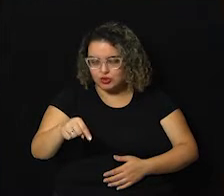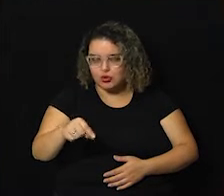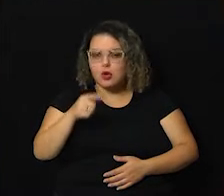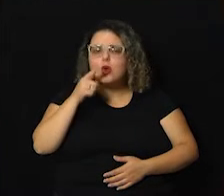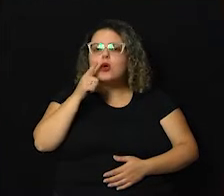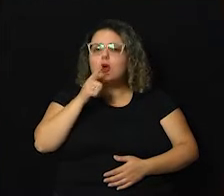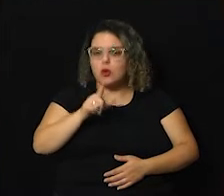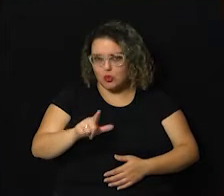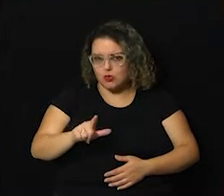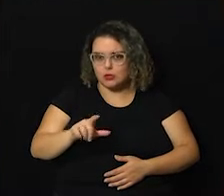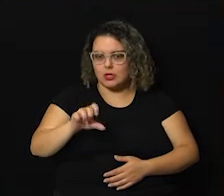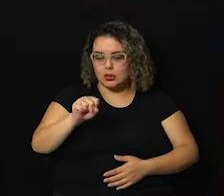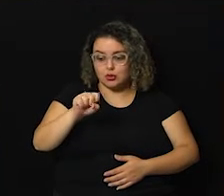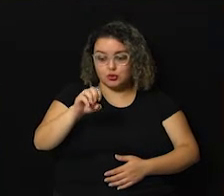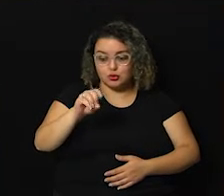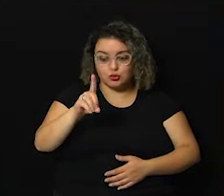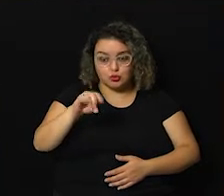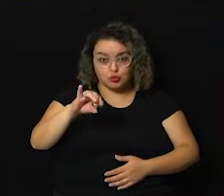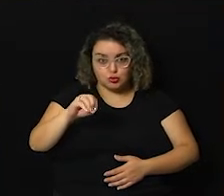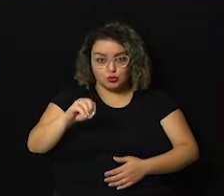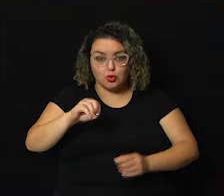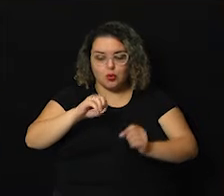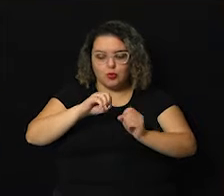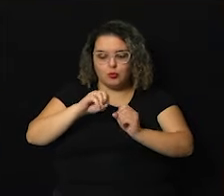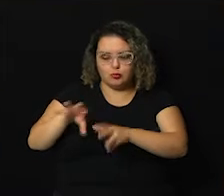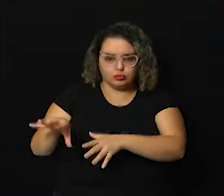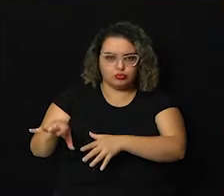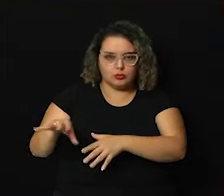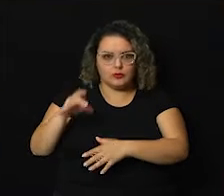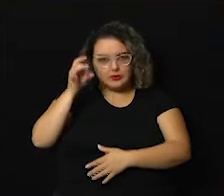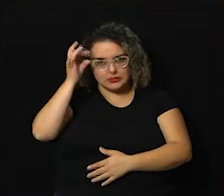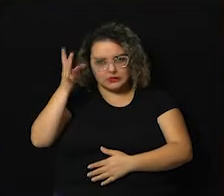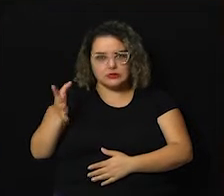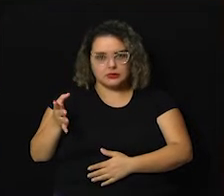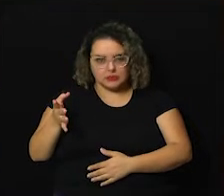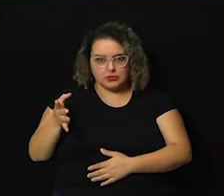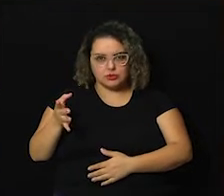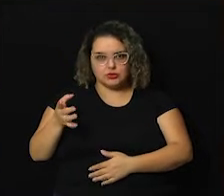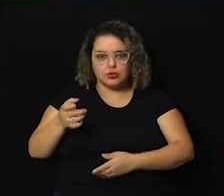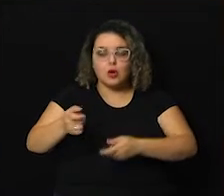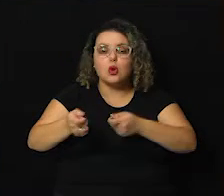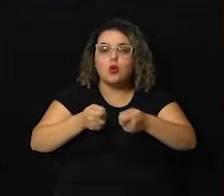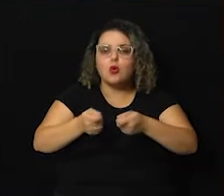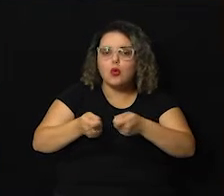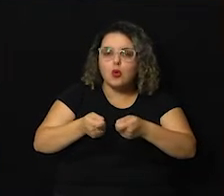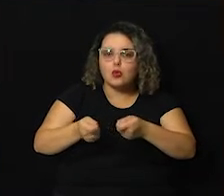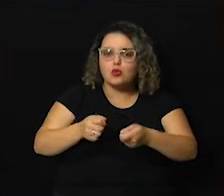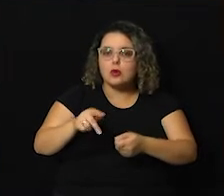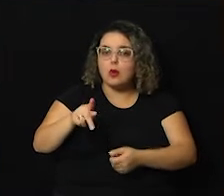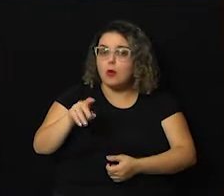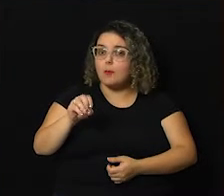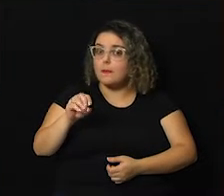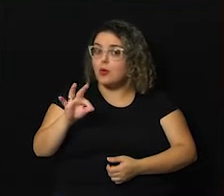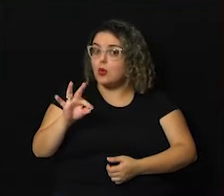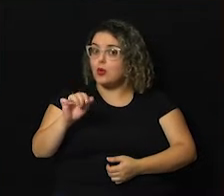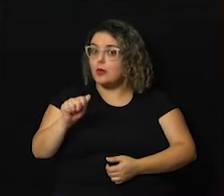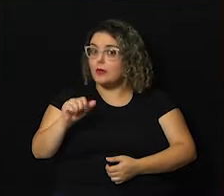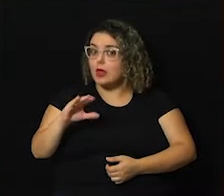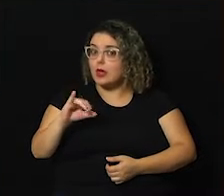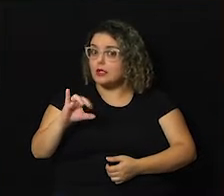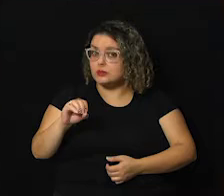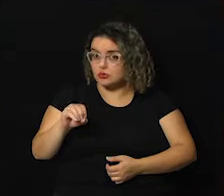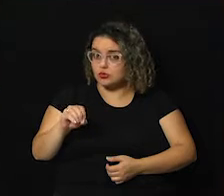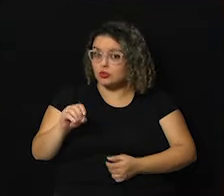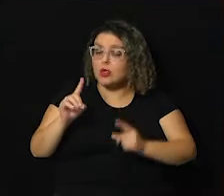e eles conseguem jogar sódio para fora com grande facilidade e economizar potássio, que é